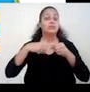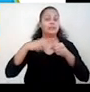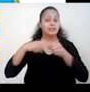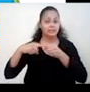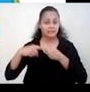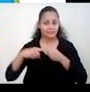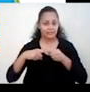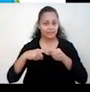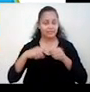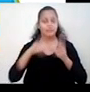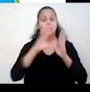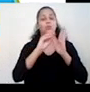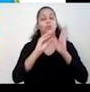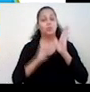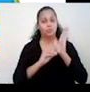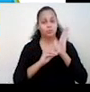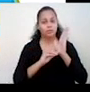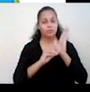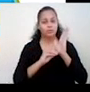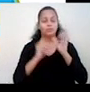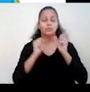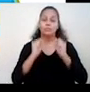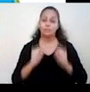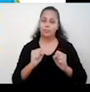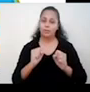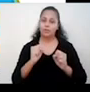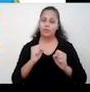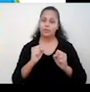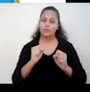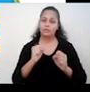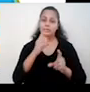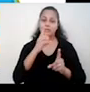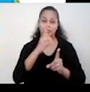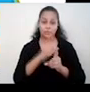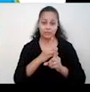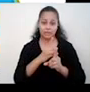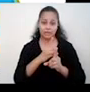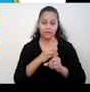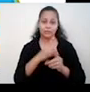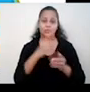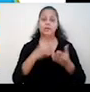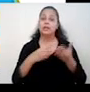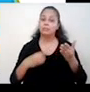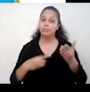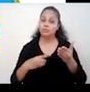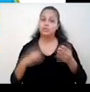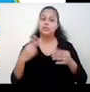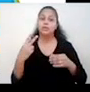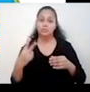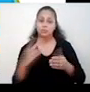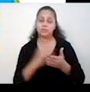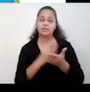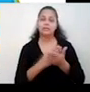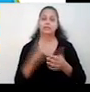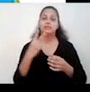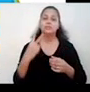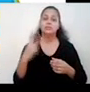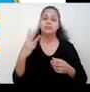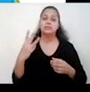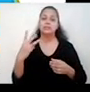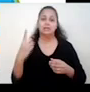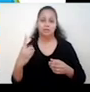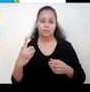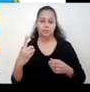cidades. O conteúdo da aula de hoje ele pode ser encontrado na apostila 2, a partir da página 231. Nós